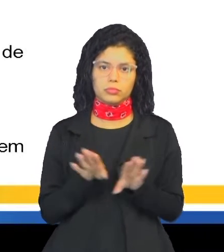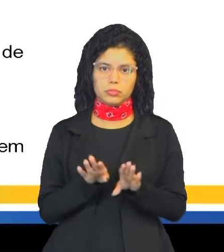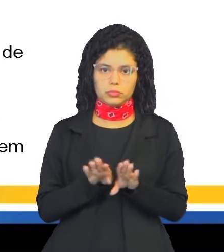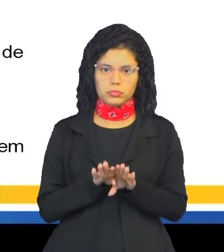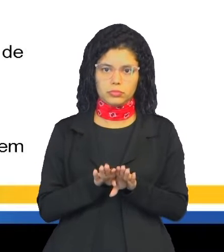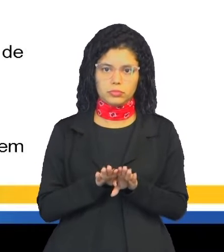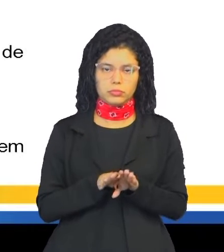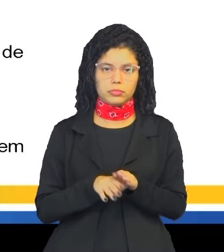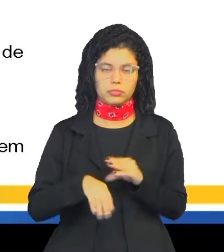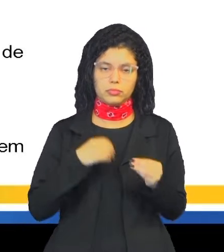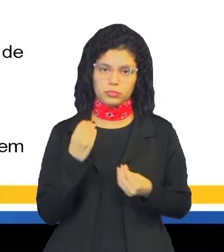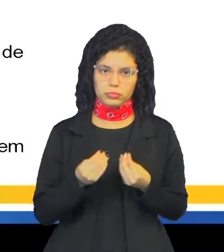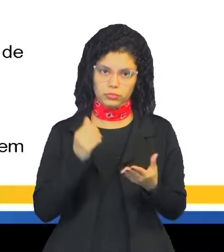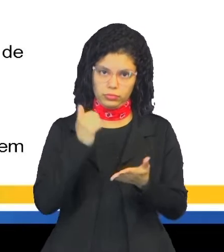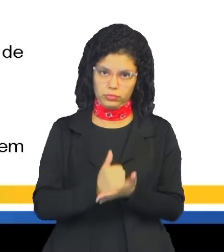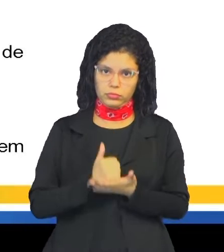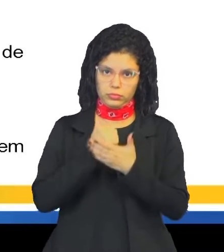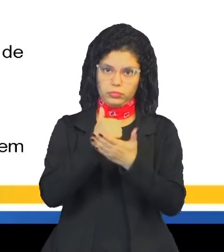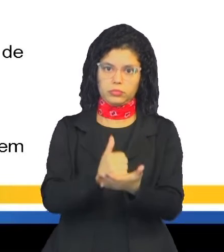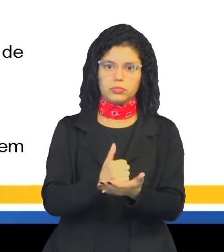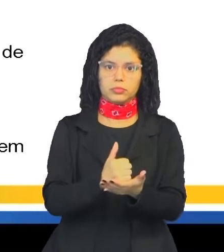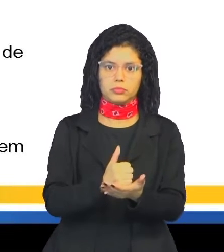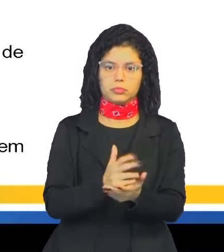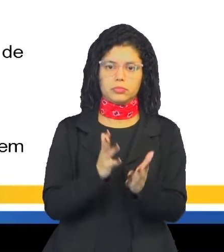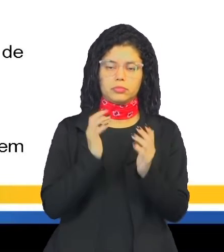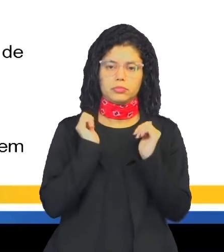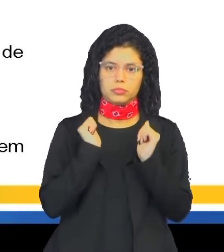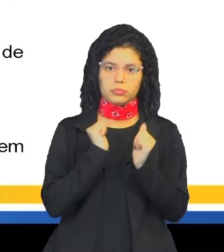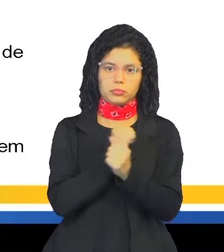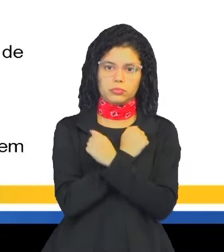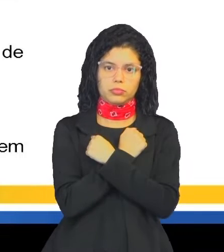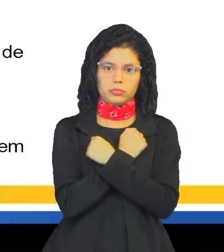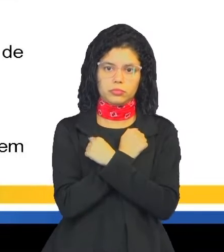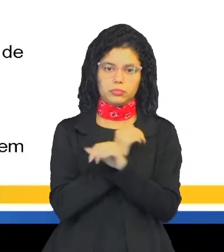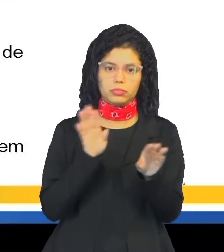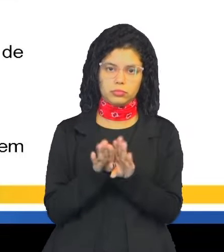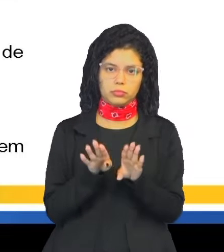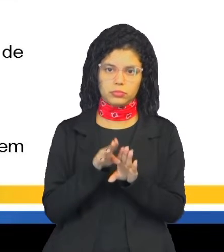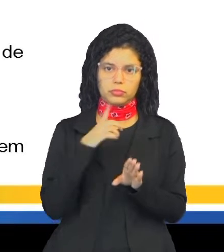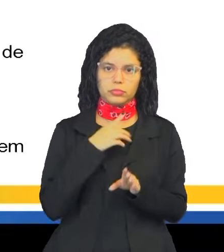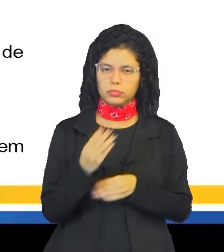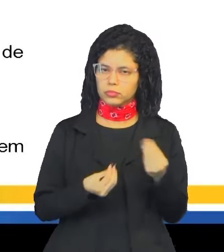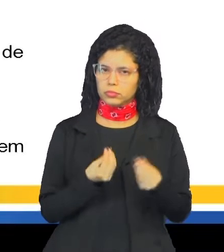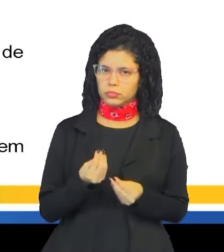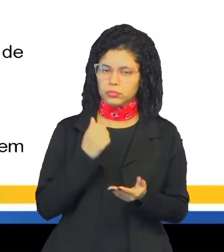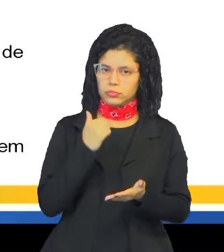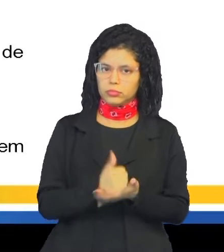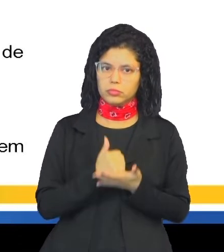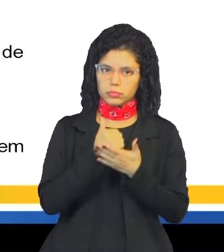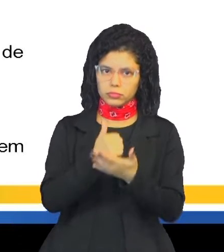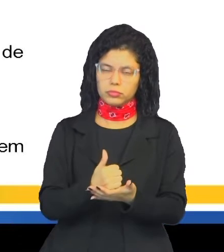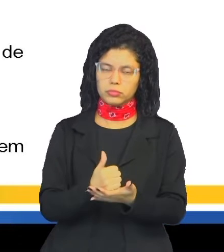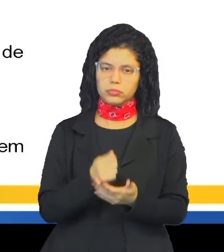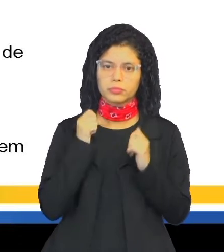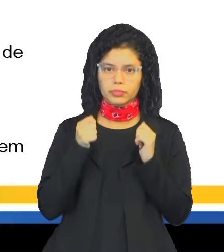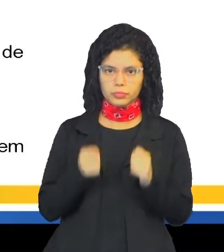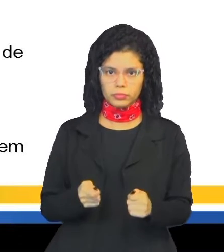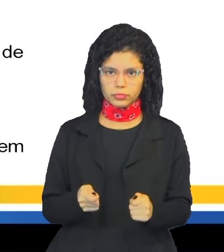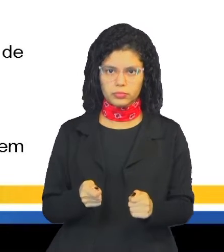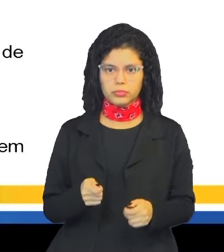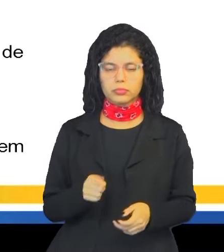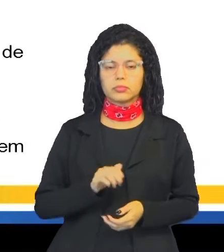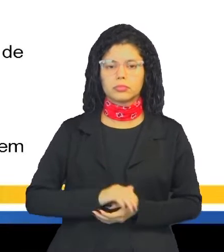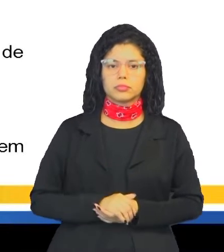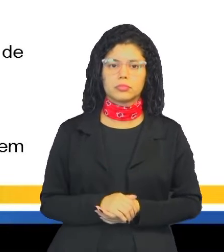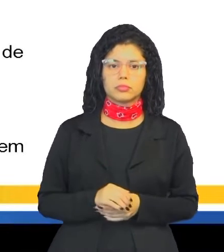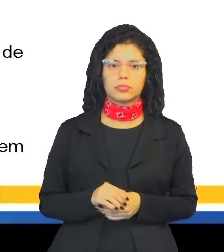também uma forma de apoio em relação ao sepultamento, né, que era uma forma de apoiar, né, essa resistência.